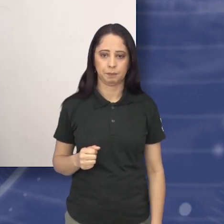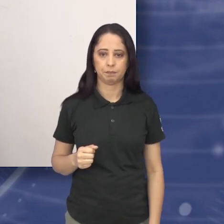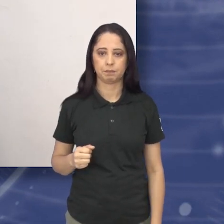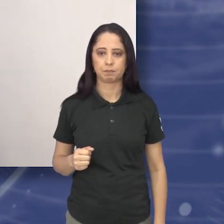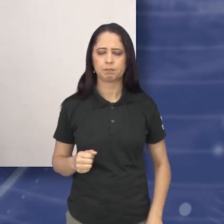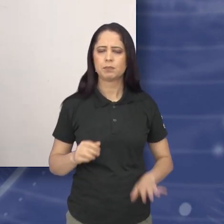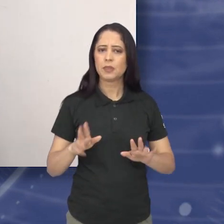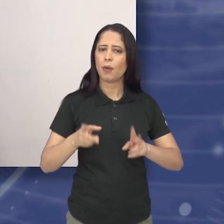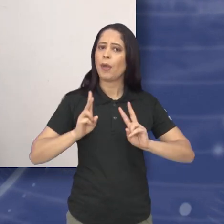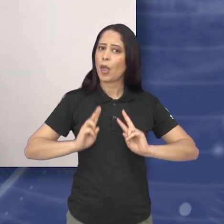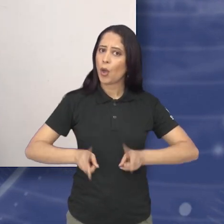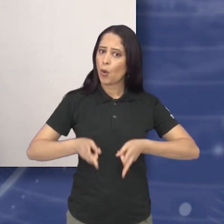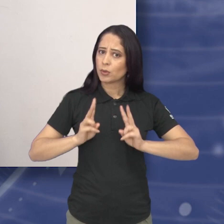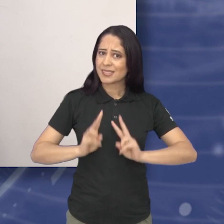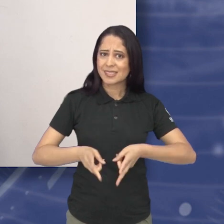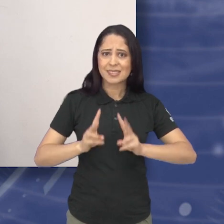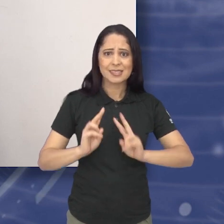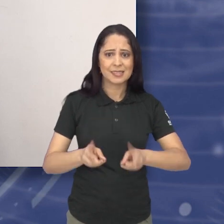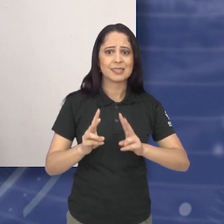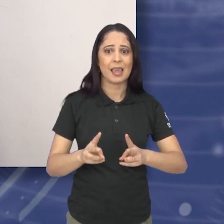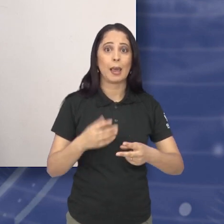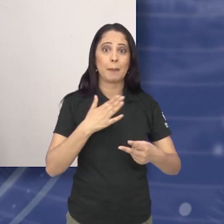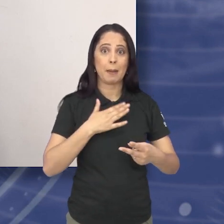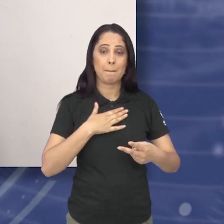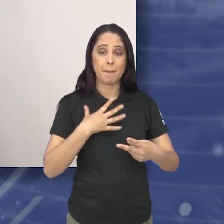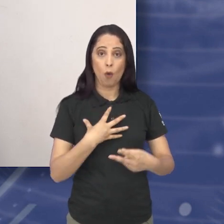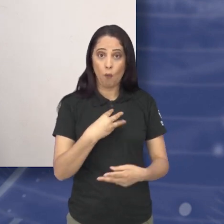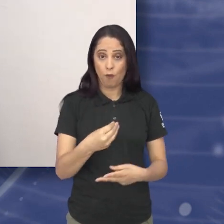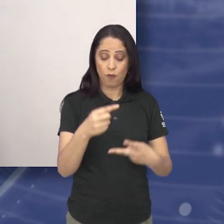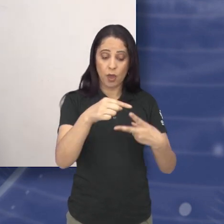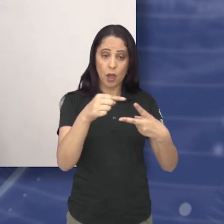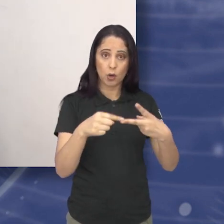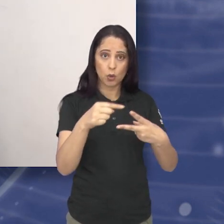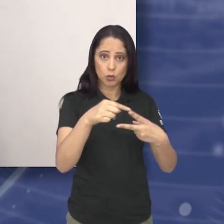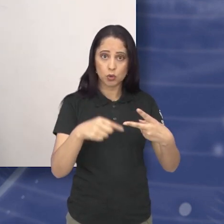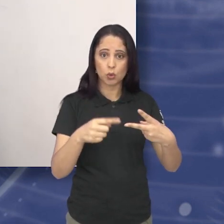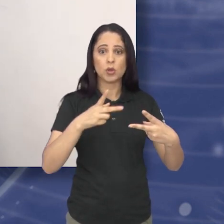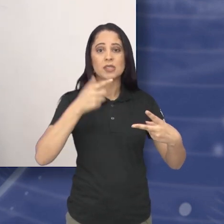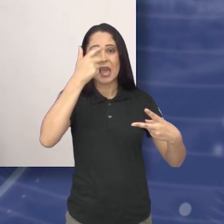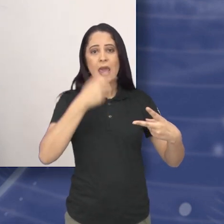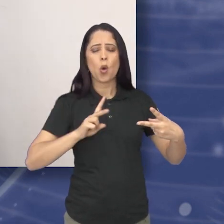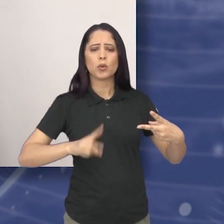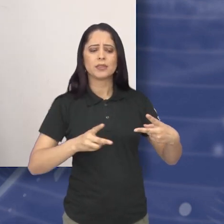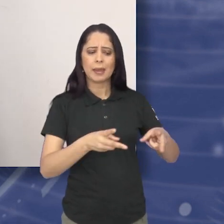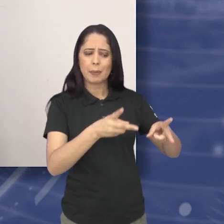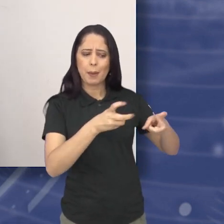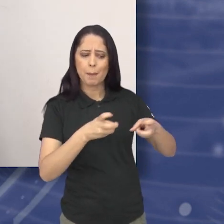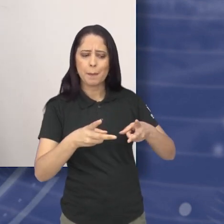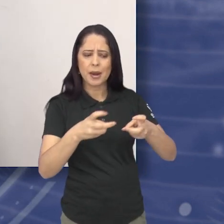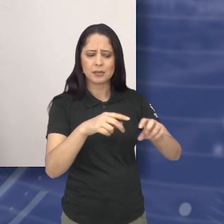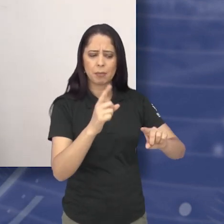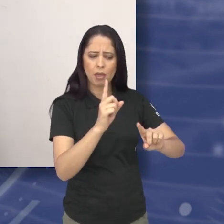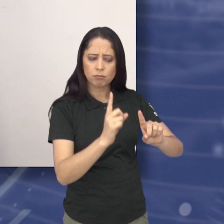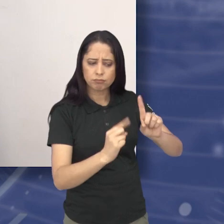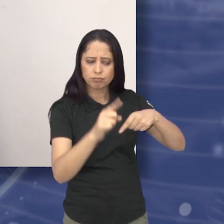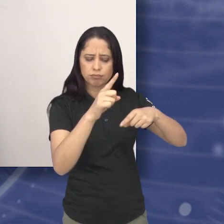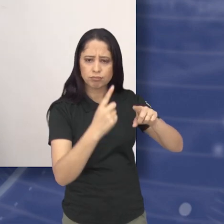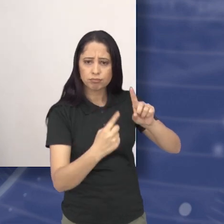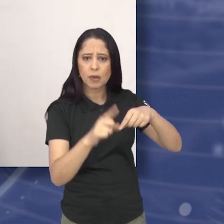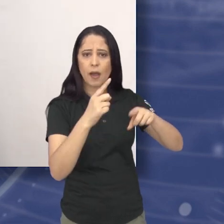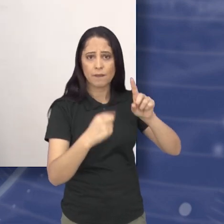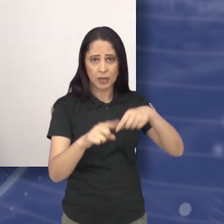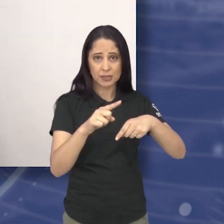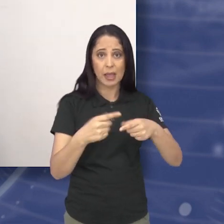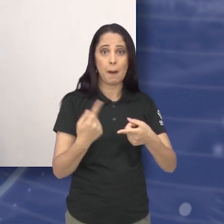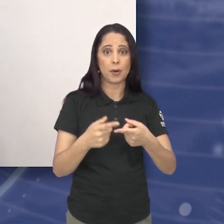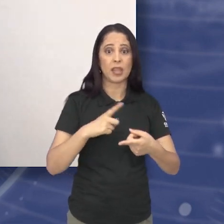desde sempre, desde o nascimento dos meus filhos, eu sempre acompanhei os marcos do desenvolvimento através da